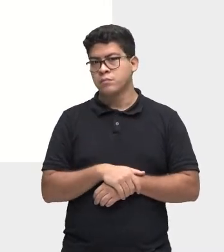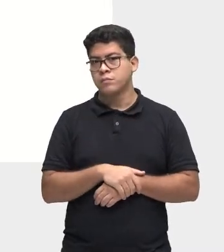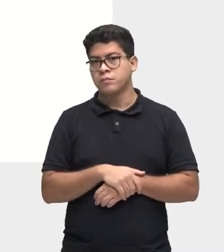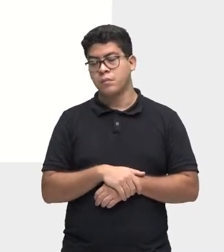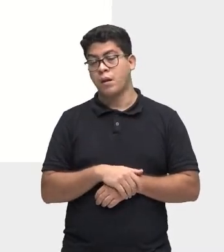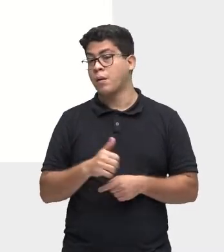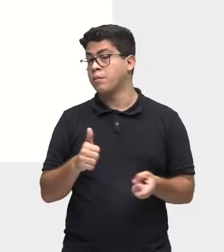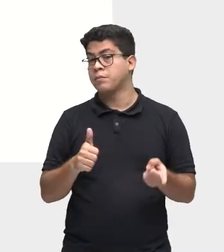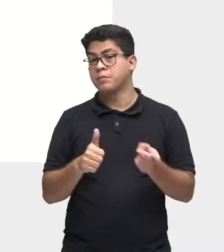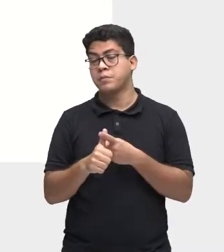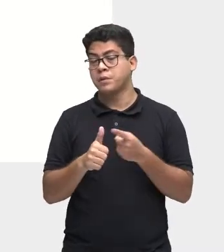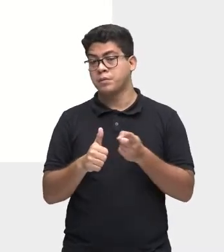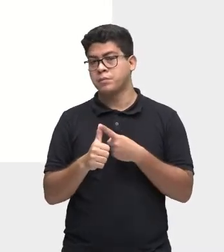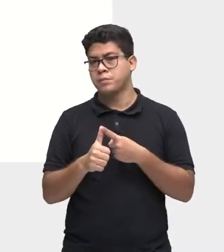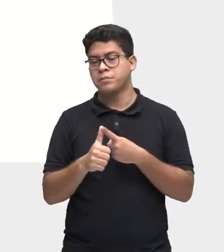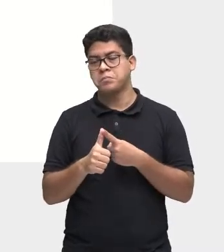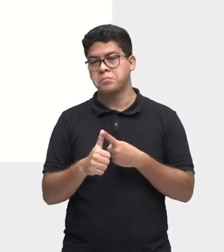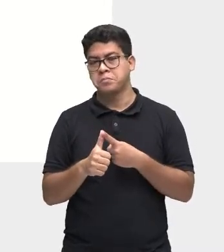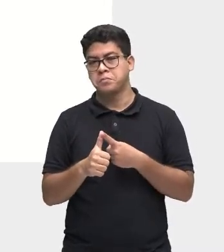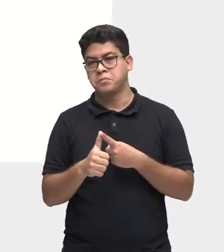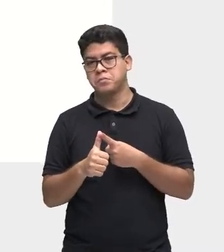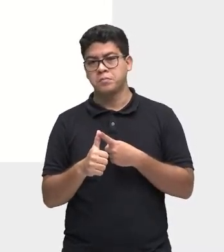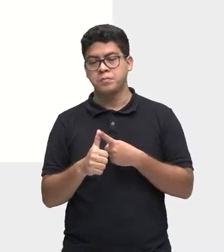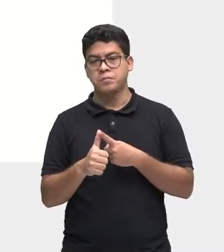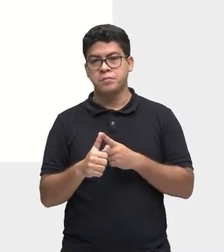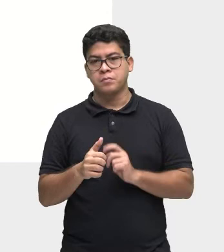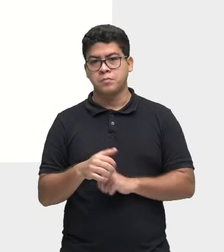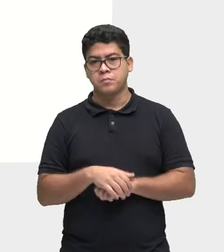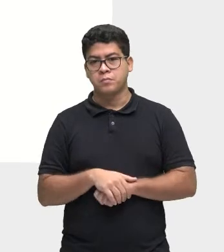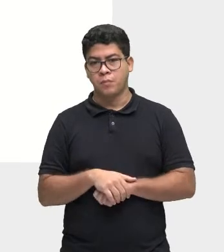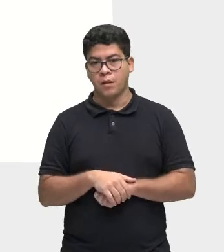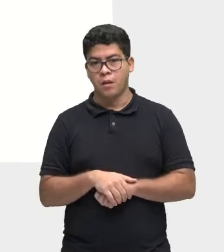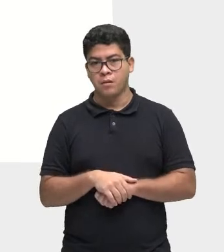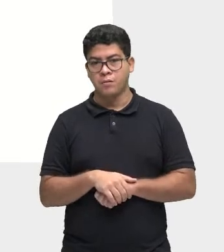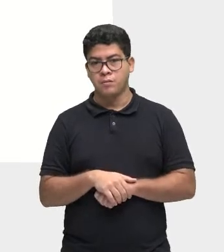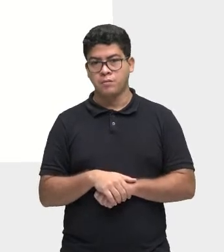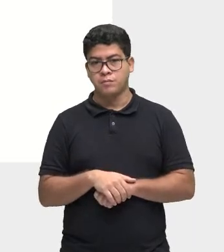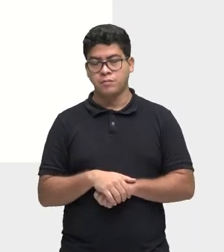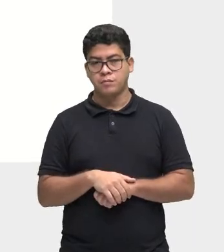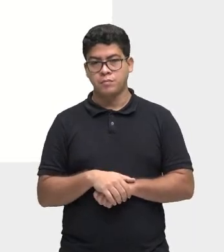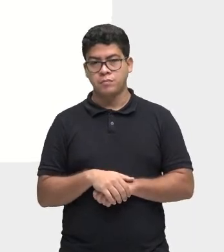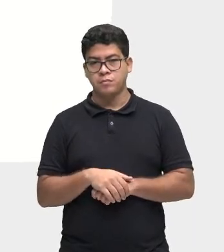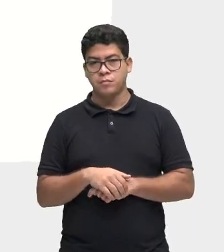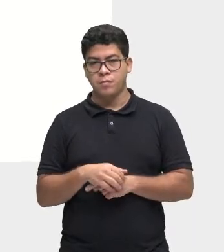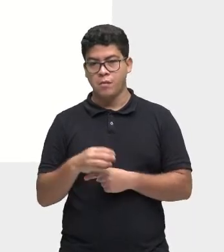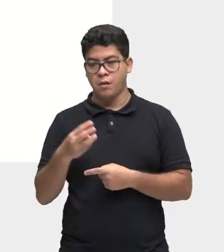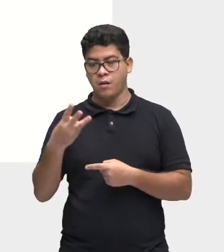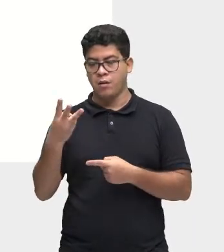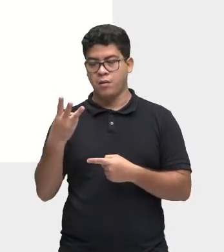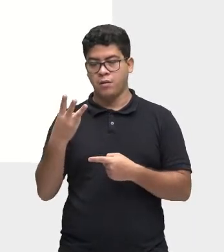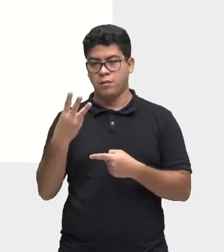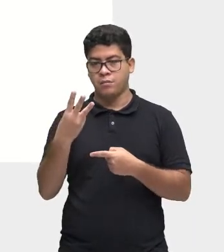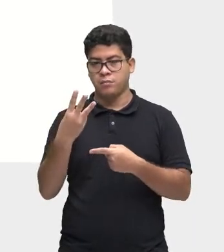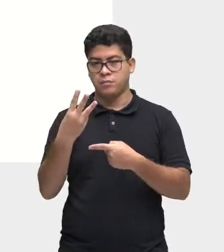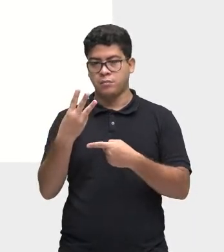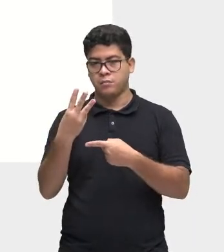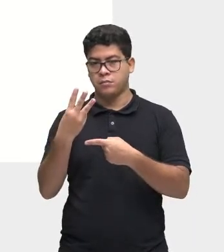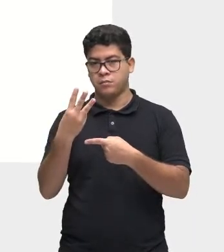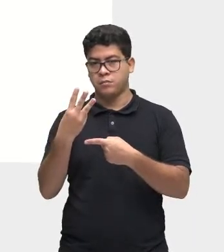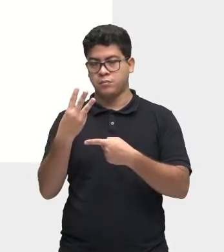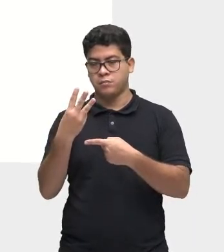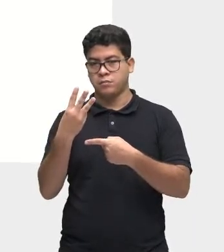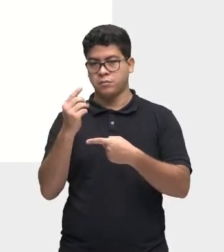Primeiro, o valor que está com a incógnita já vem direto para cá, para o primeiro membro da equação. Então, vai